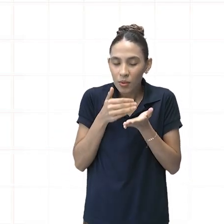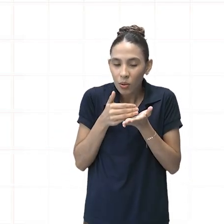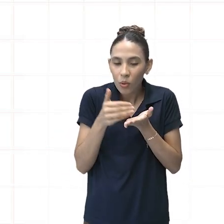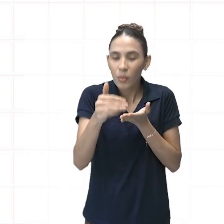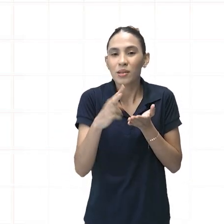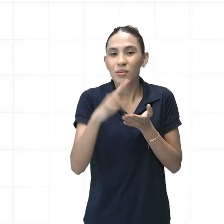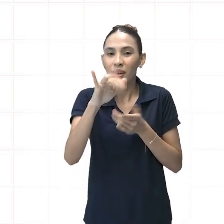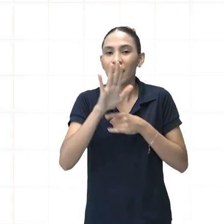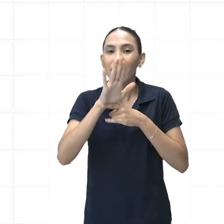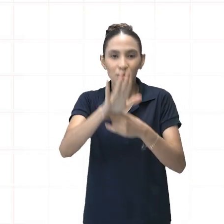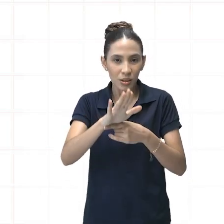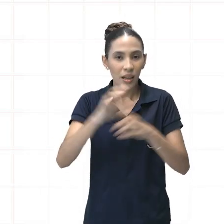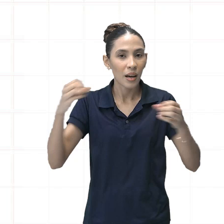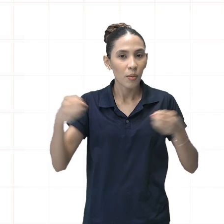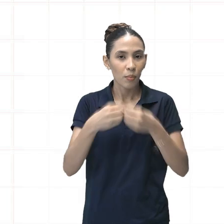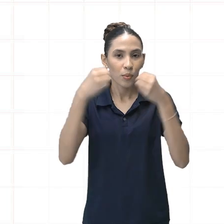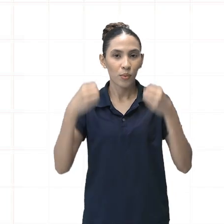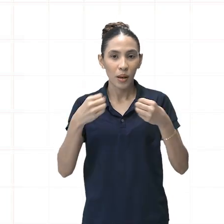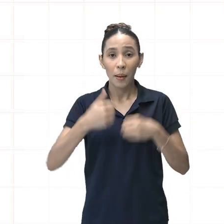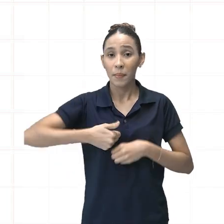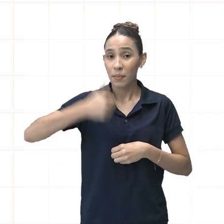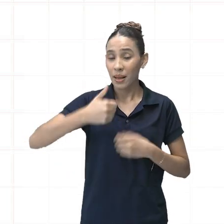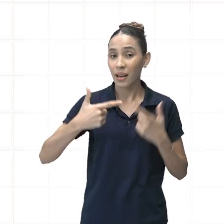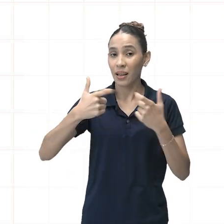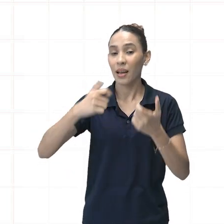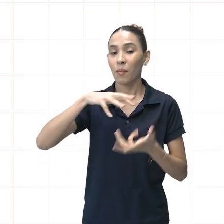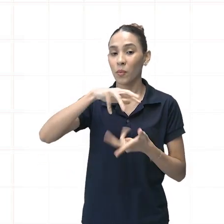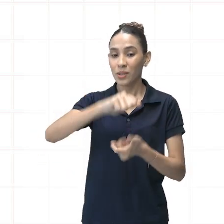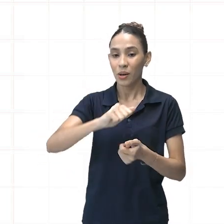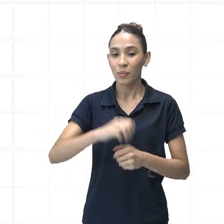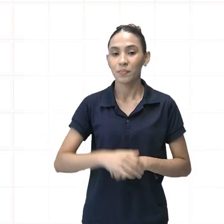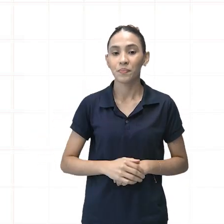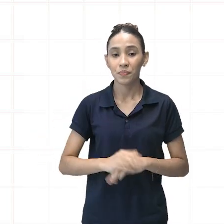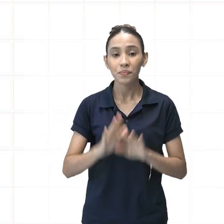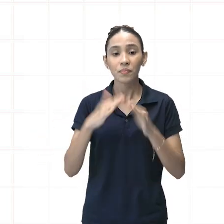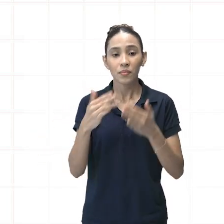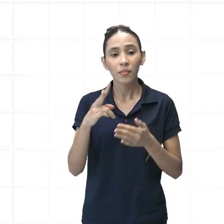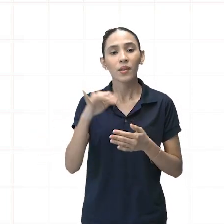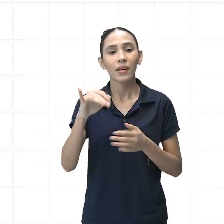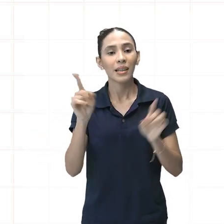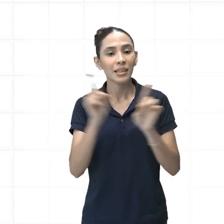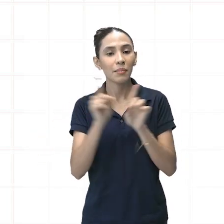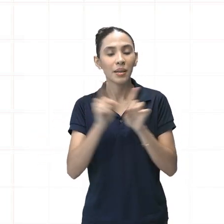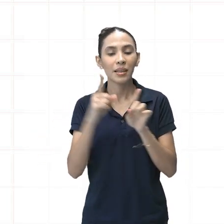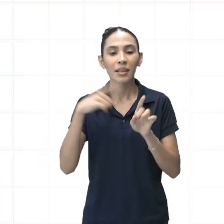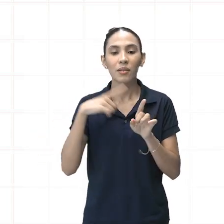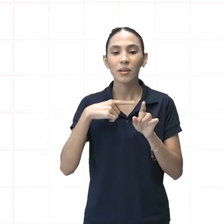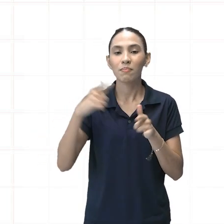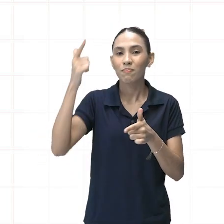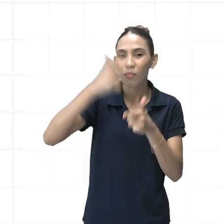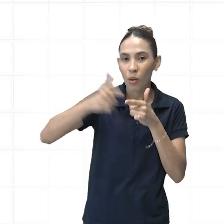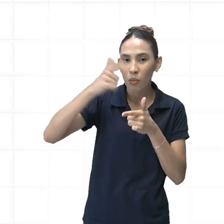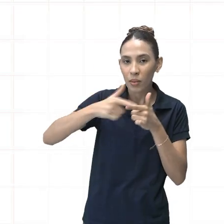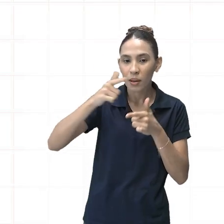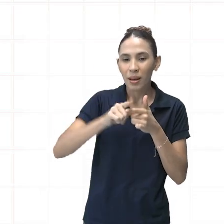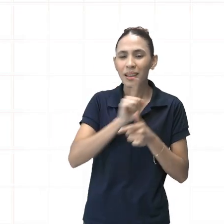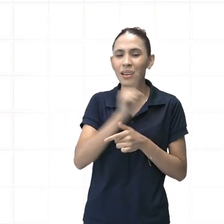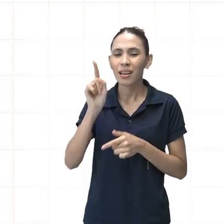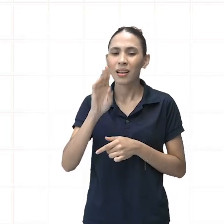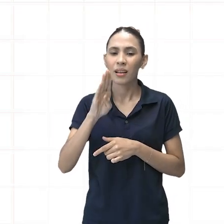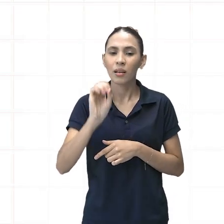vai favorecer a eclosão da Primeira Guerra Mundial, certo? Então, haverá também a crise na Bósnia,